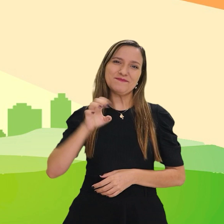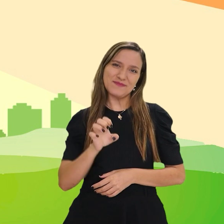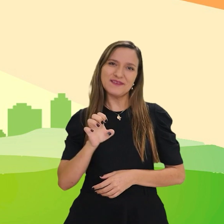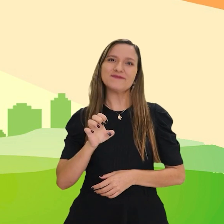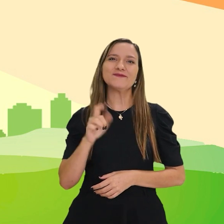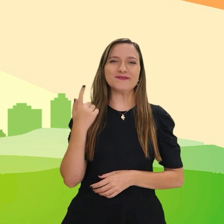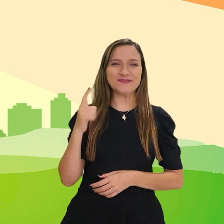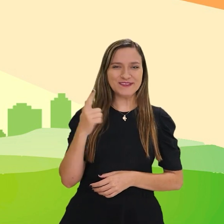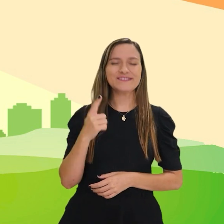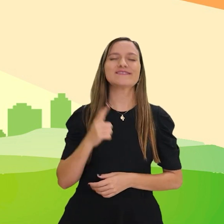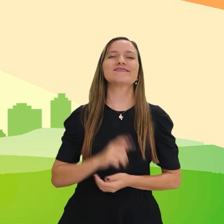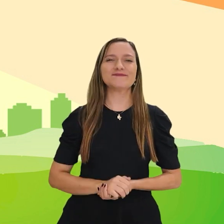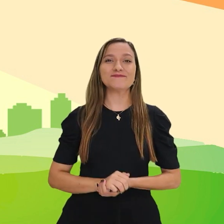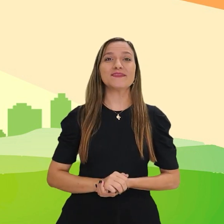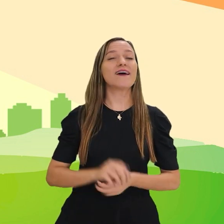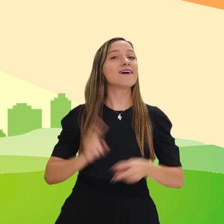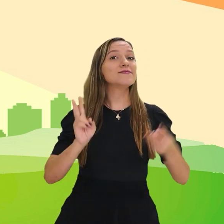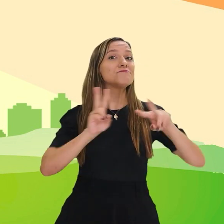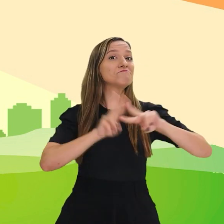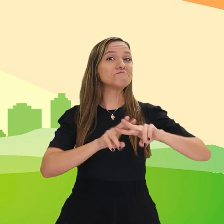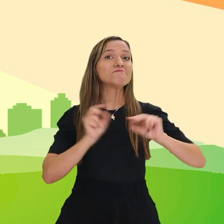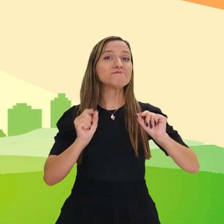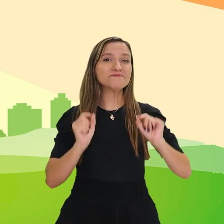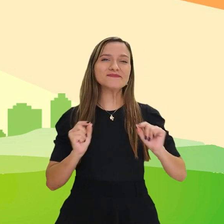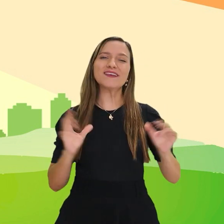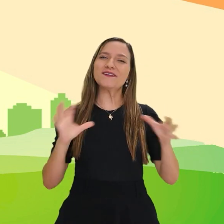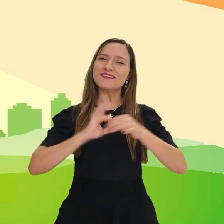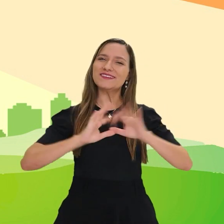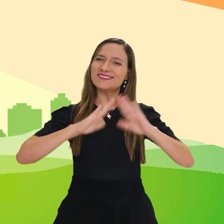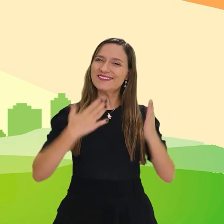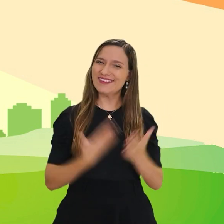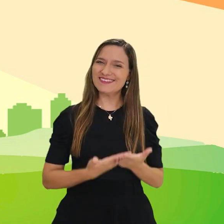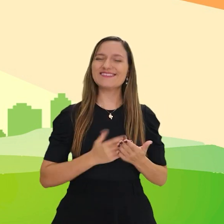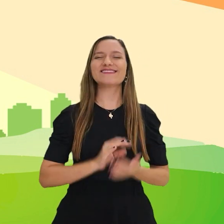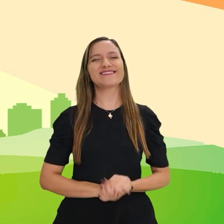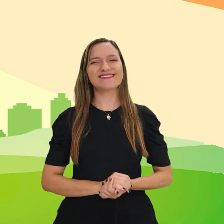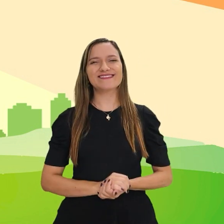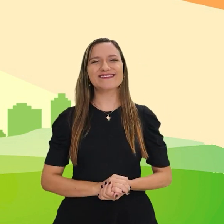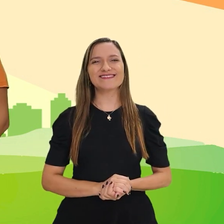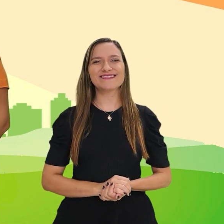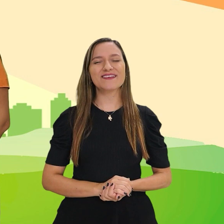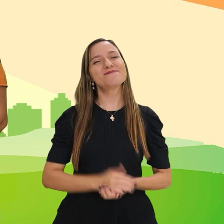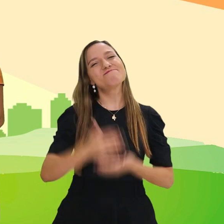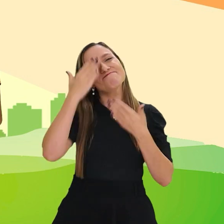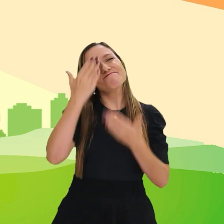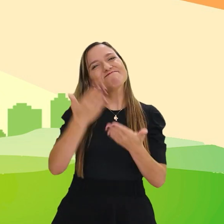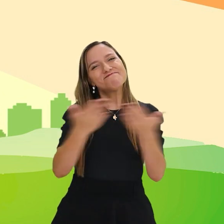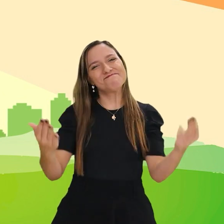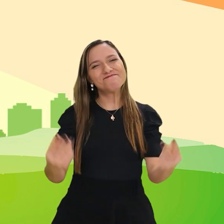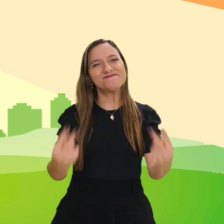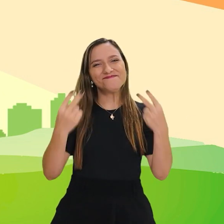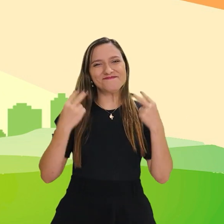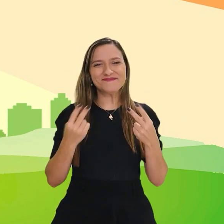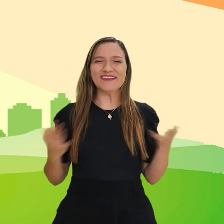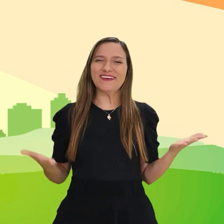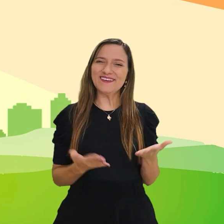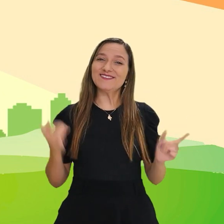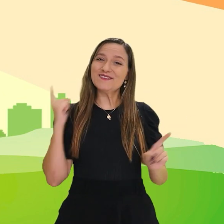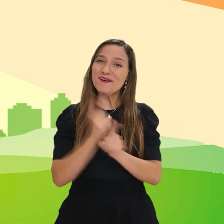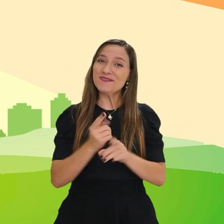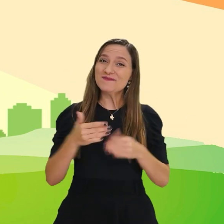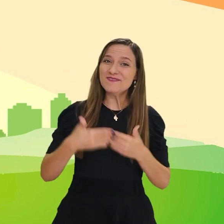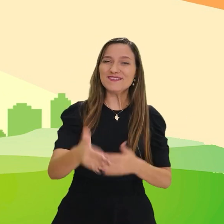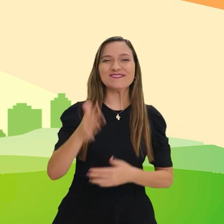Goiânia, arroba SME Goiânia, com a hashtag Conexão Escola. Bom, pessoal, obrigado por nos